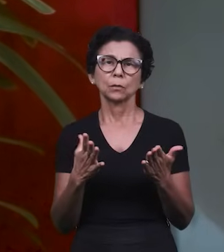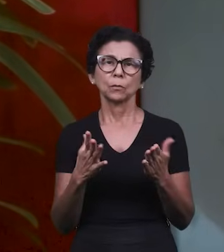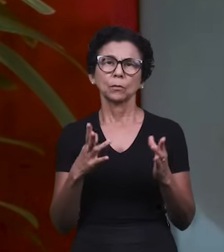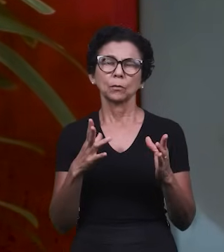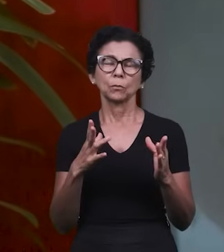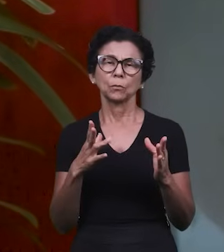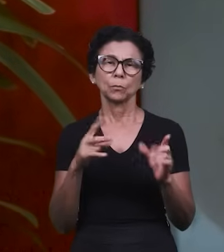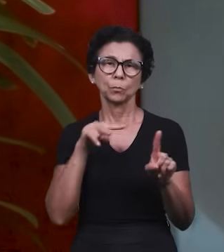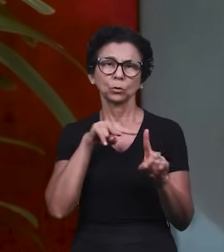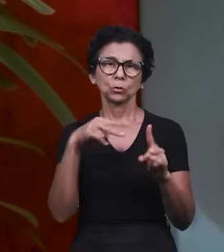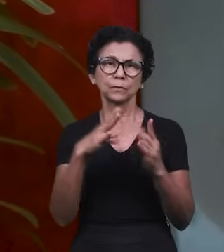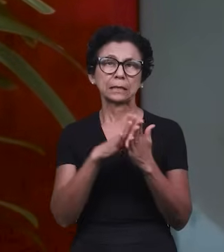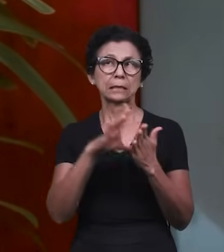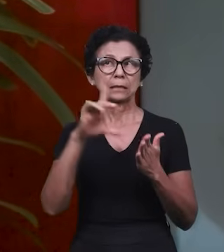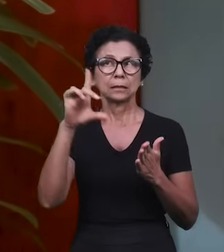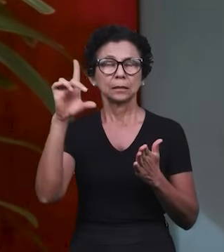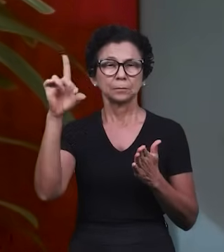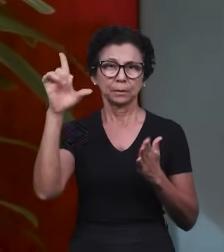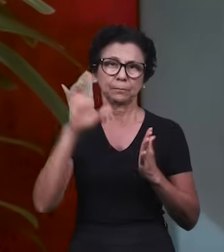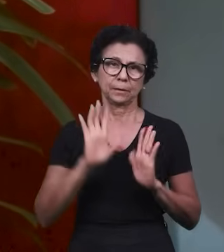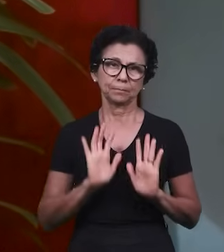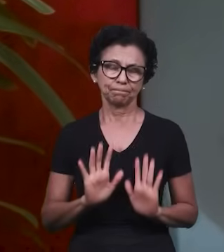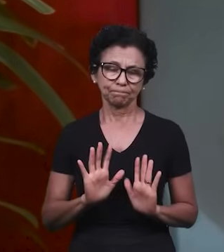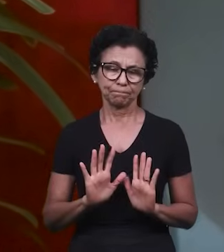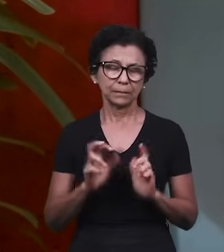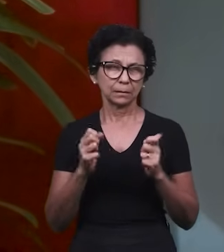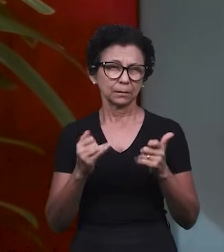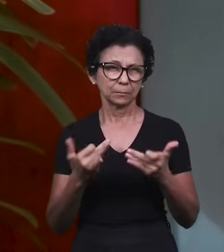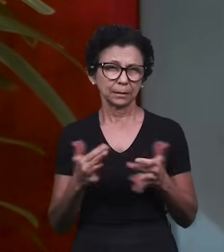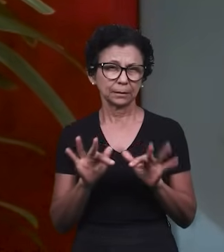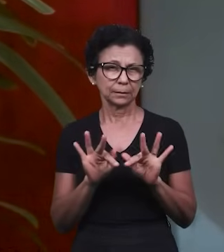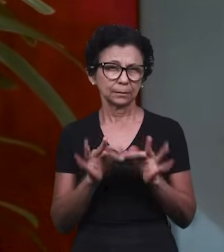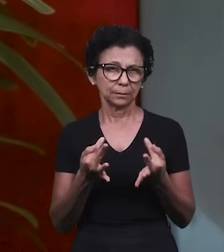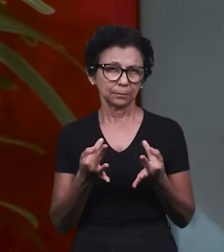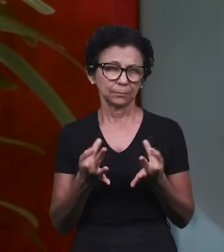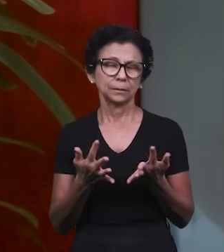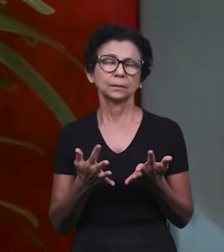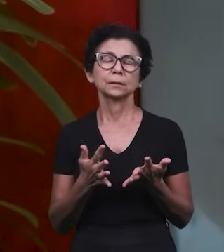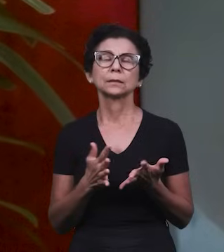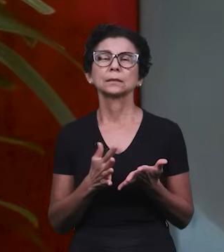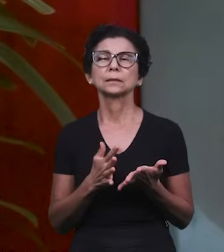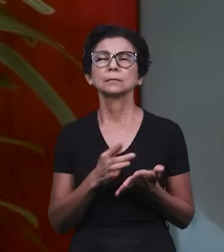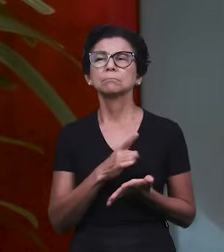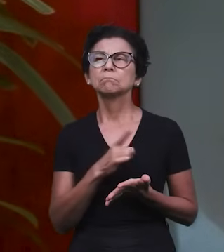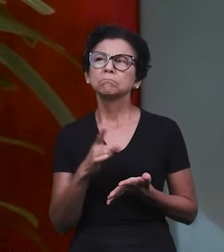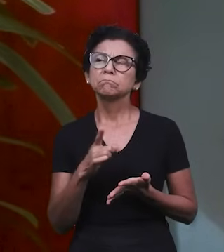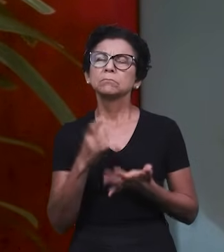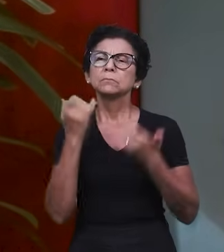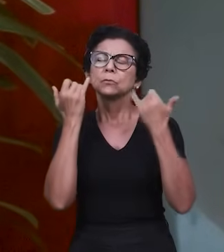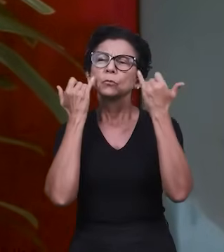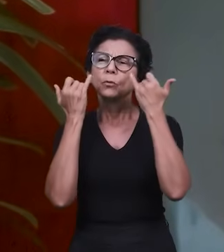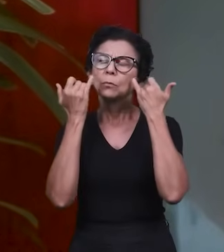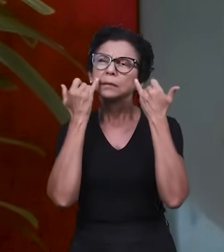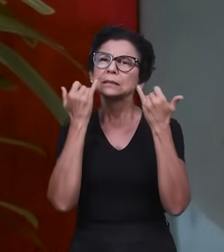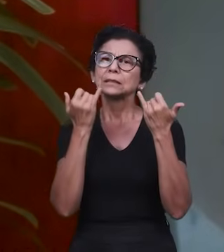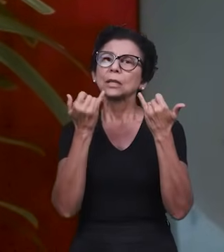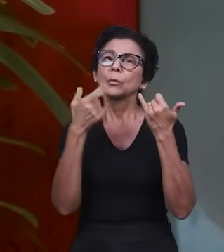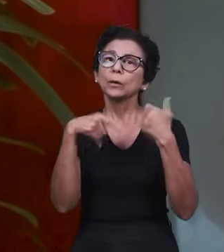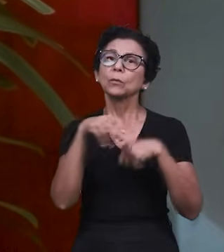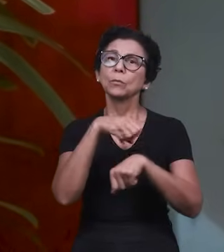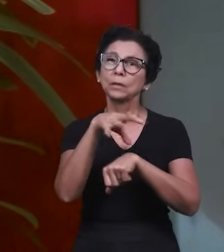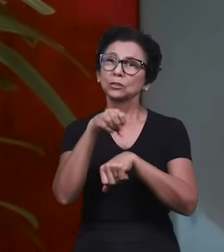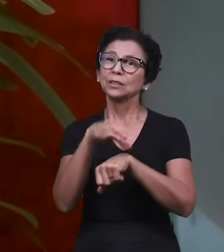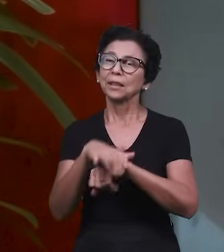a gente vai fazer uma explicação aqui bem simples para que todos possam ter essa informação e possam, inclusive, usar essa informação quando